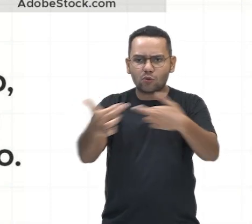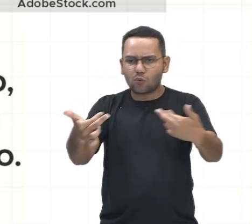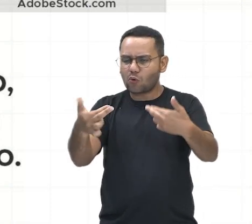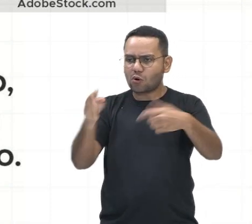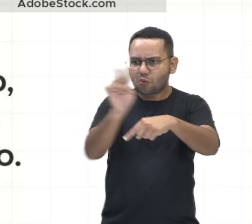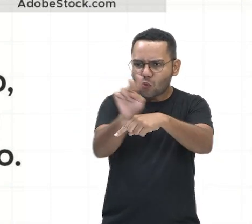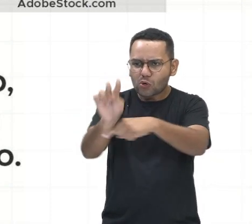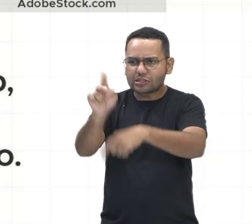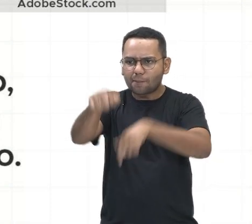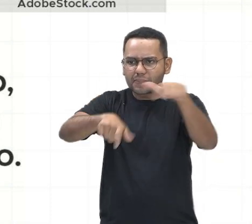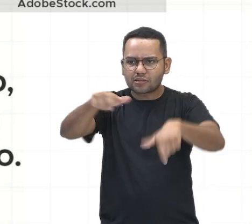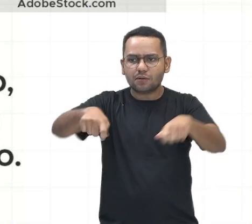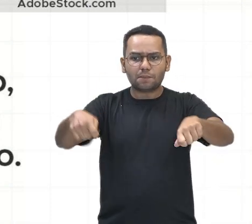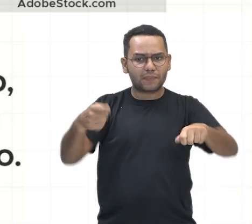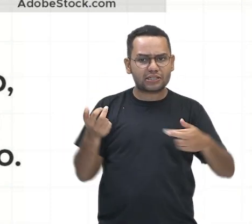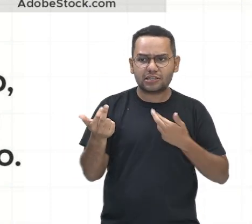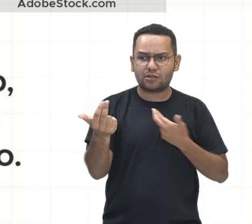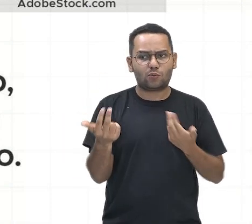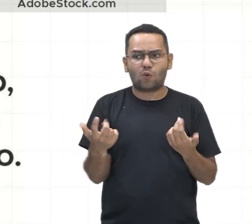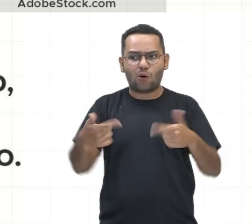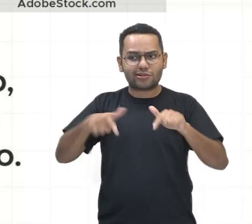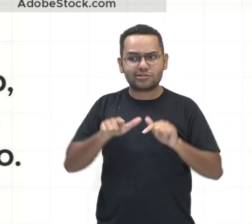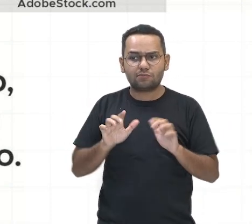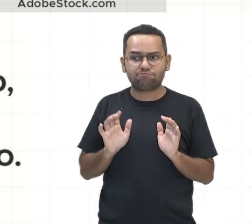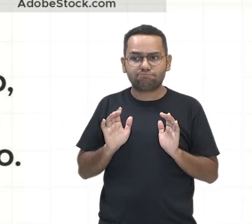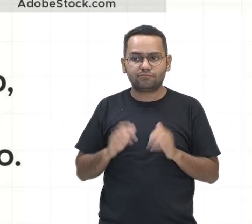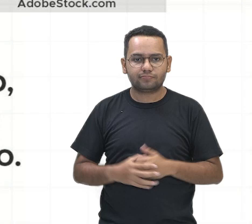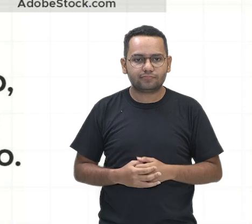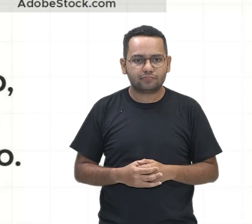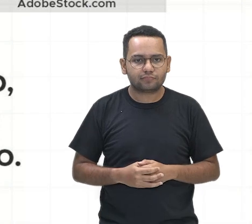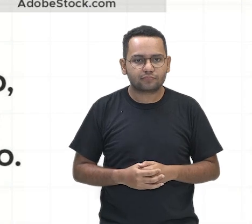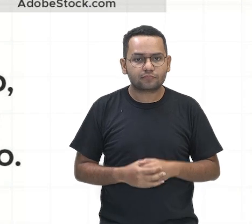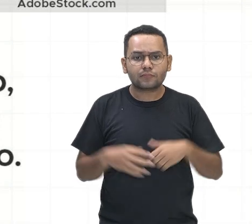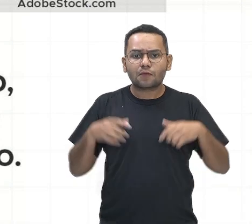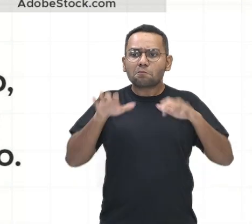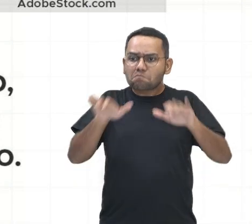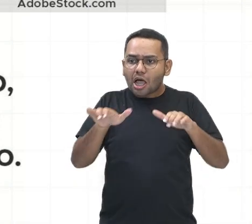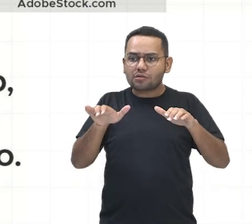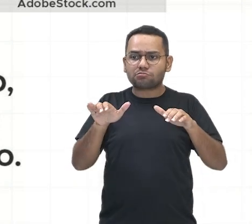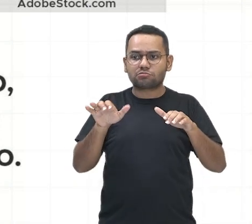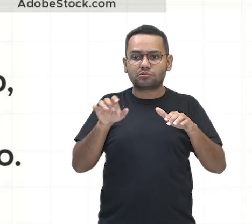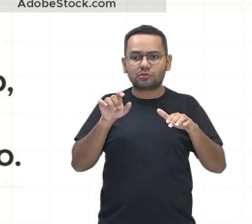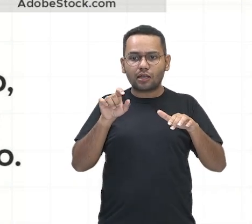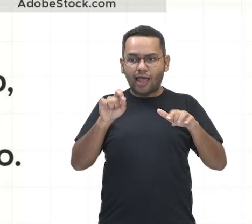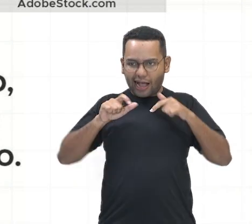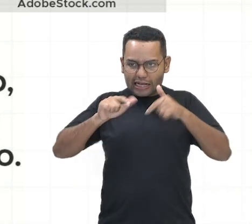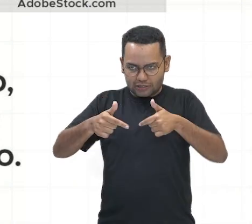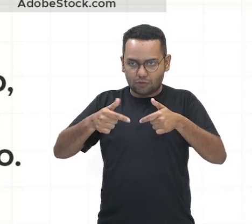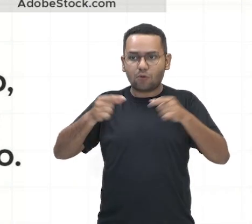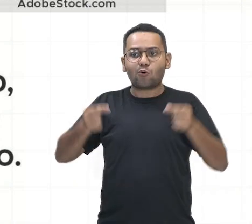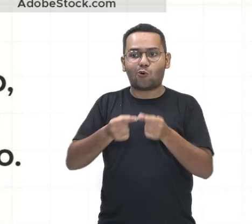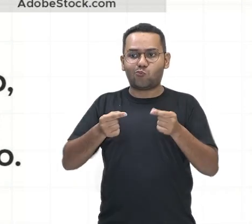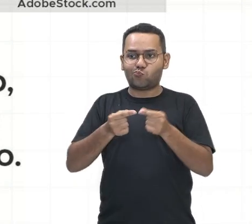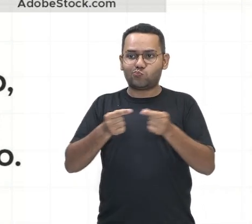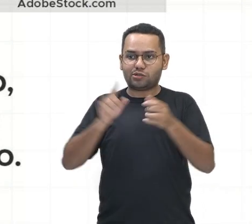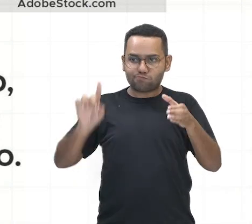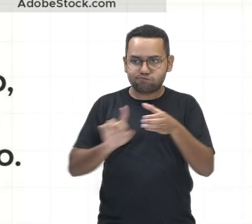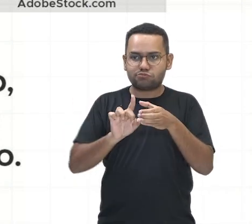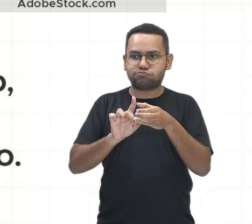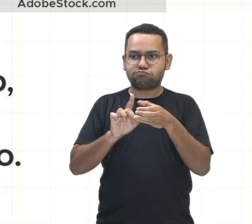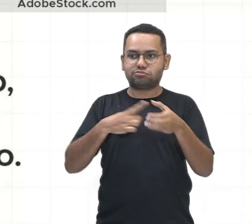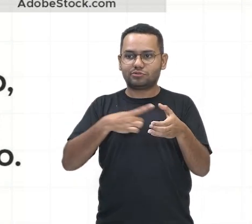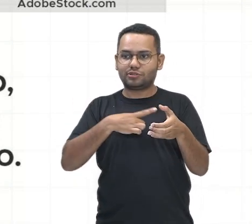religião também vai fazer com que você tenha um senso de pertencimento. Você pode ser da família dos